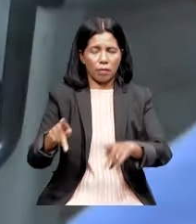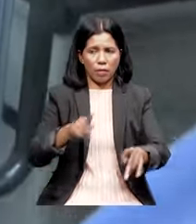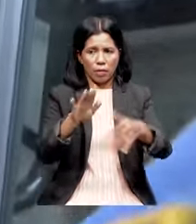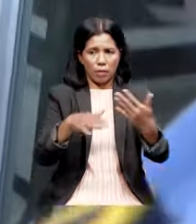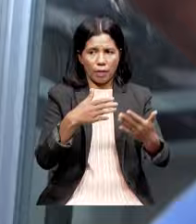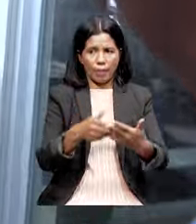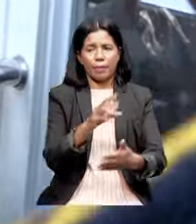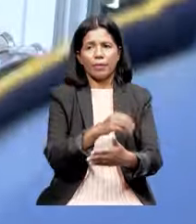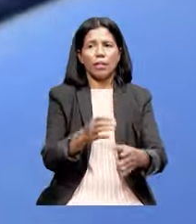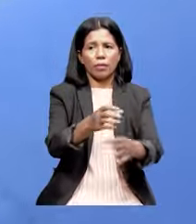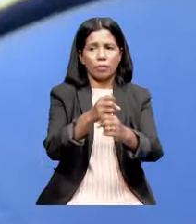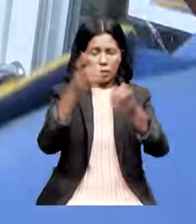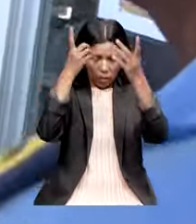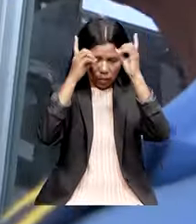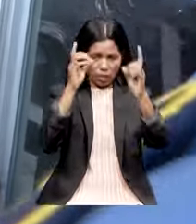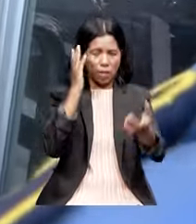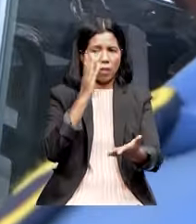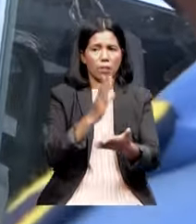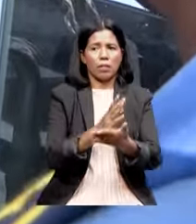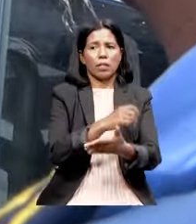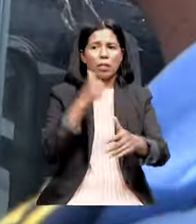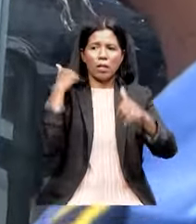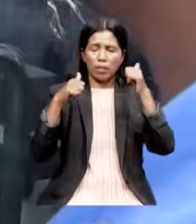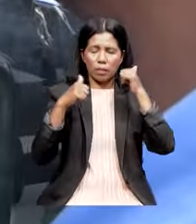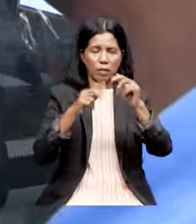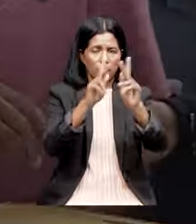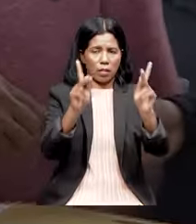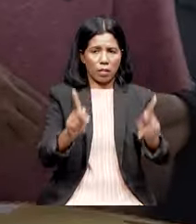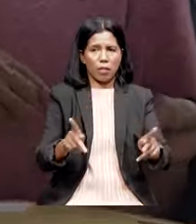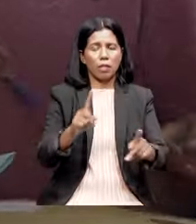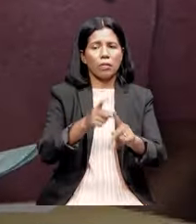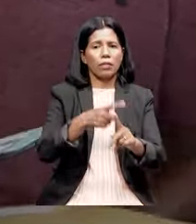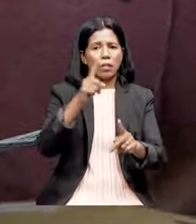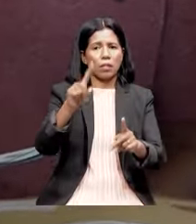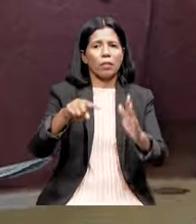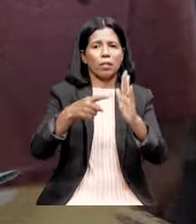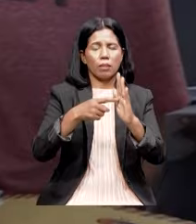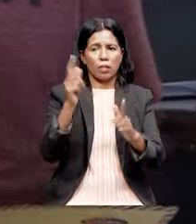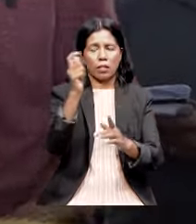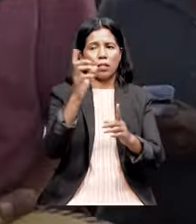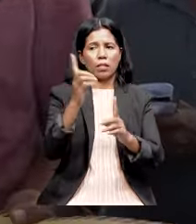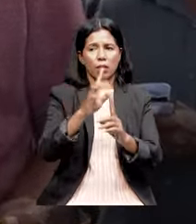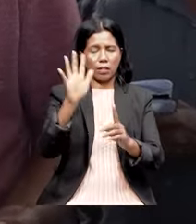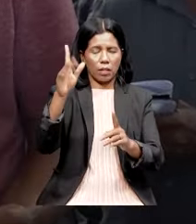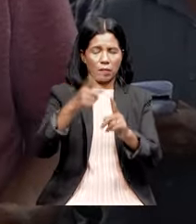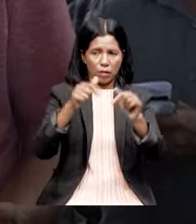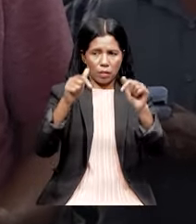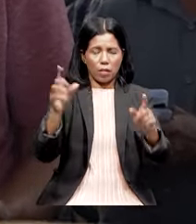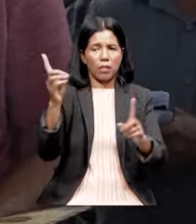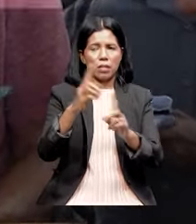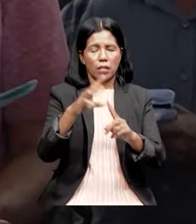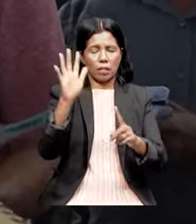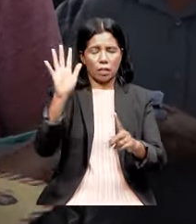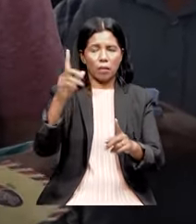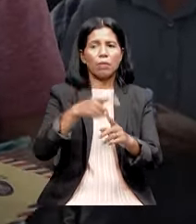será. A IFESA foi decisão o de rapara provisório atividade loja refere, ba fulanida, a usi terça lorong lima fulang ne, to lorong lima